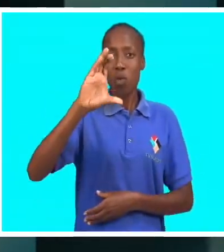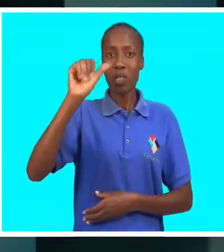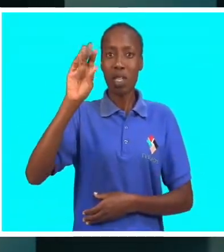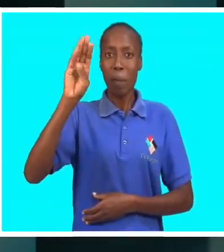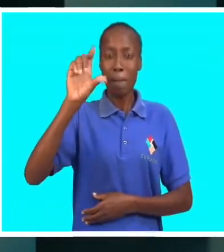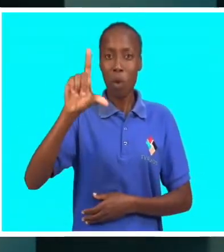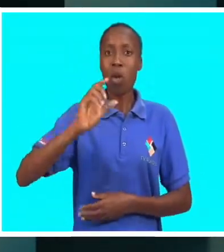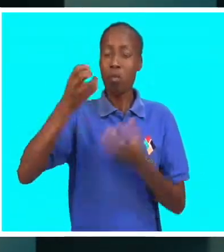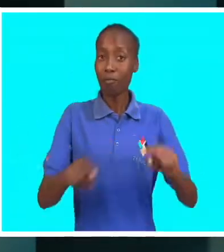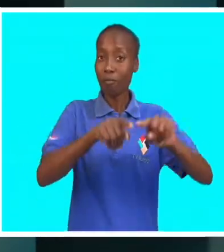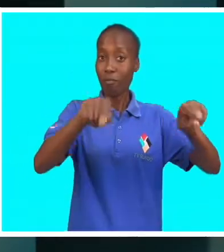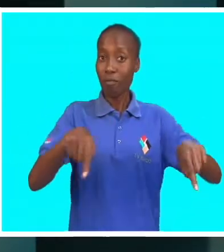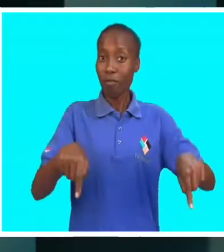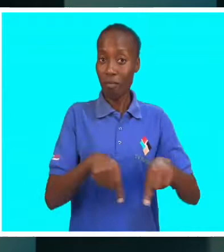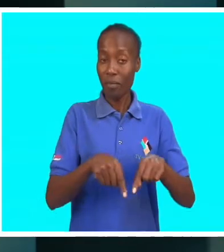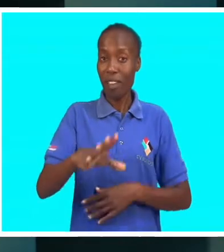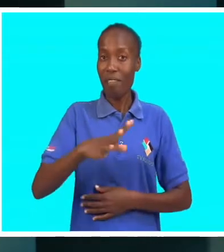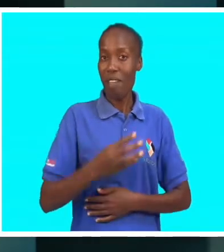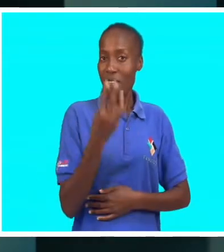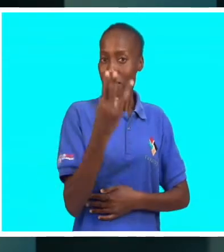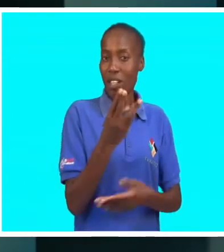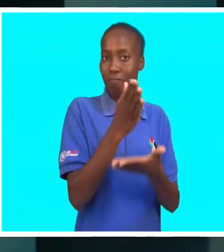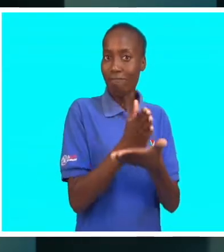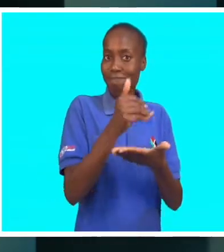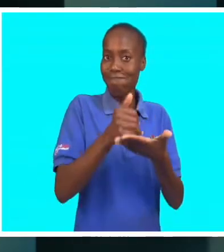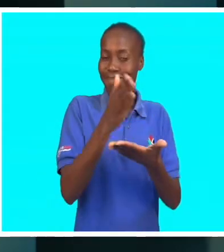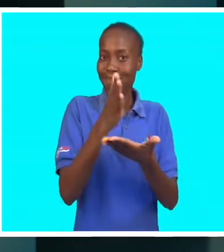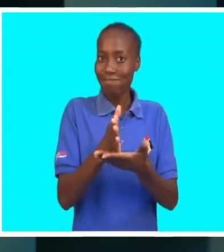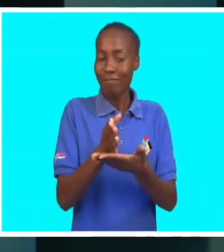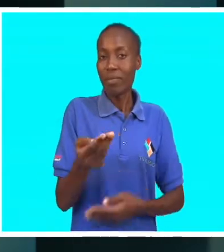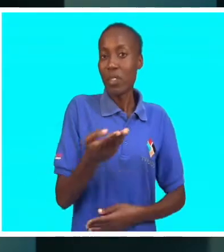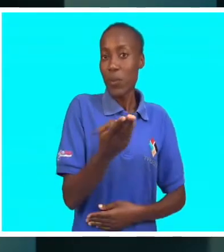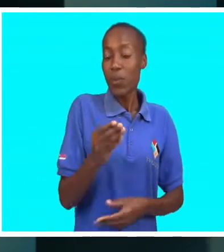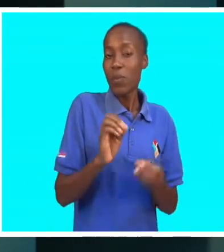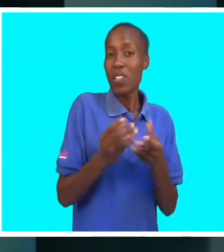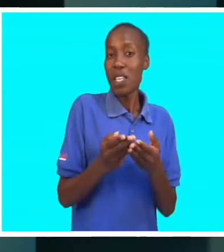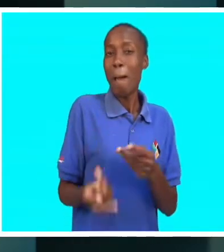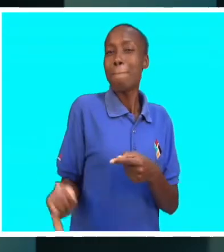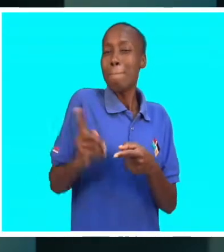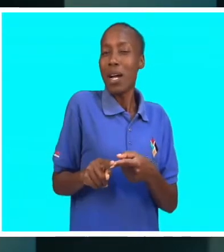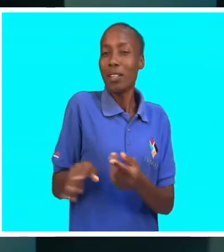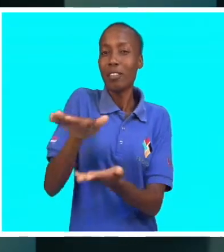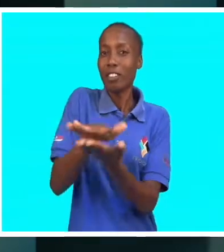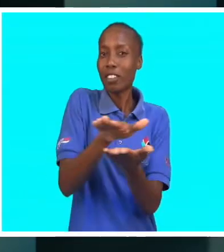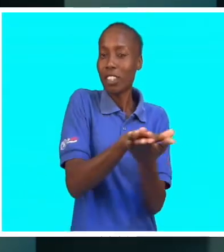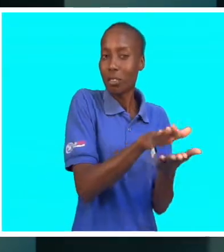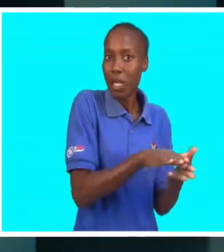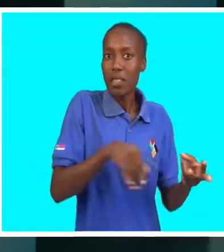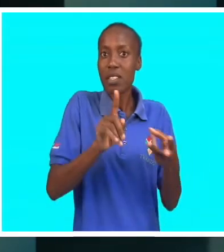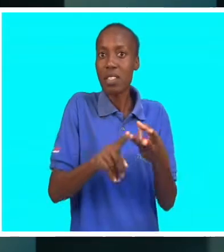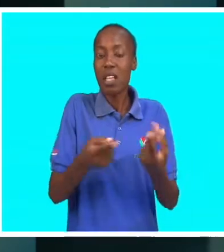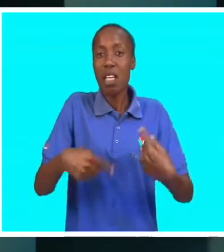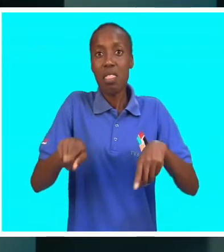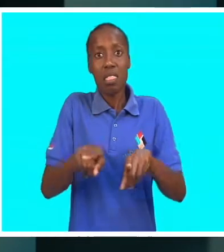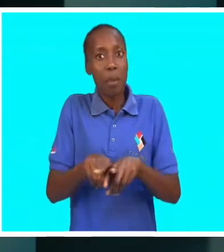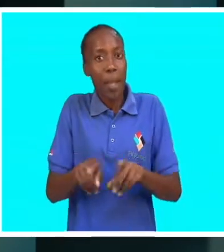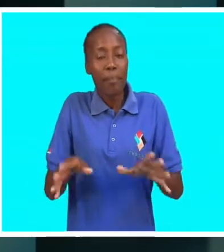para aquele município. Eu o regresso vejo com bons olhos. Aliás, foi tarde, mas os processos